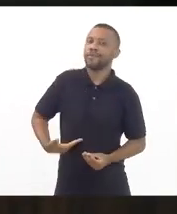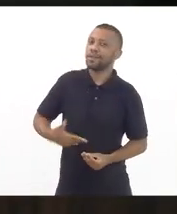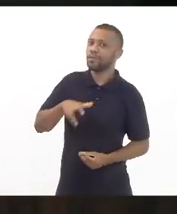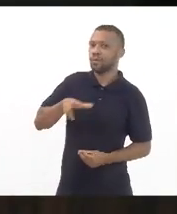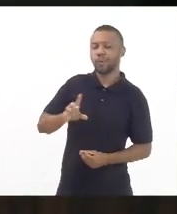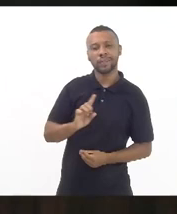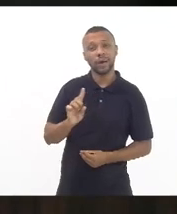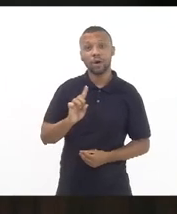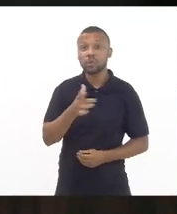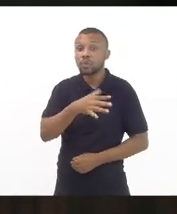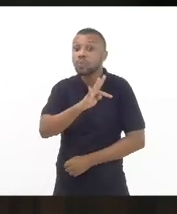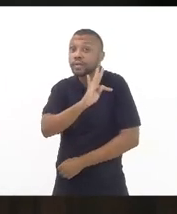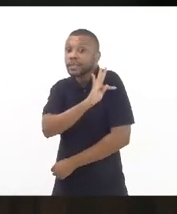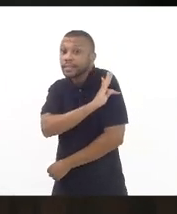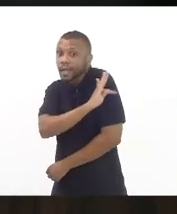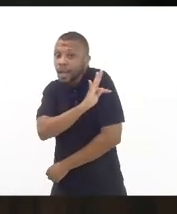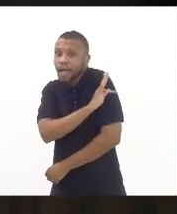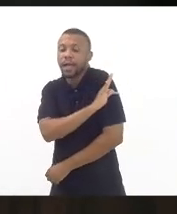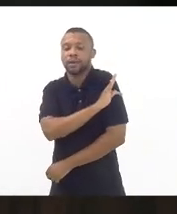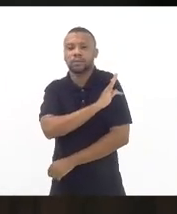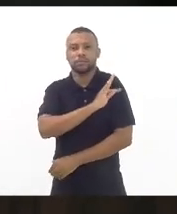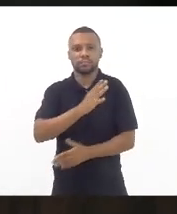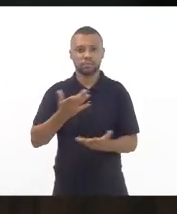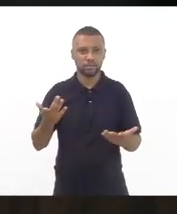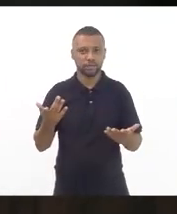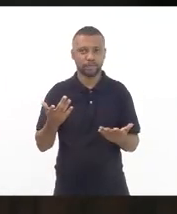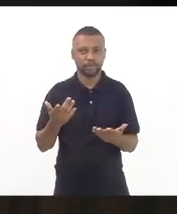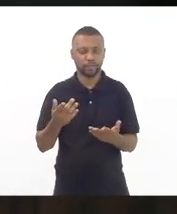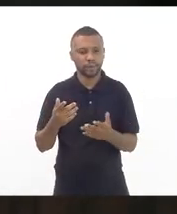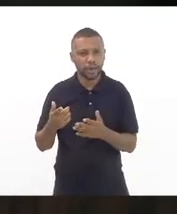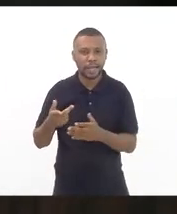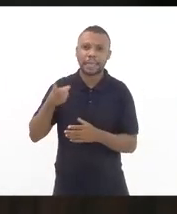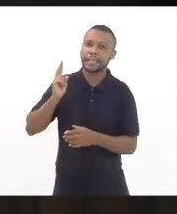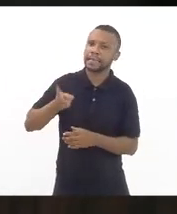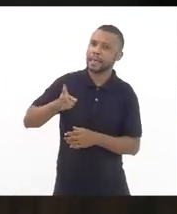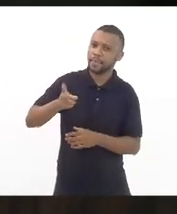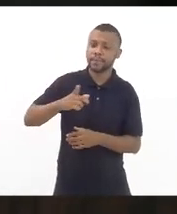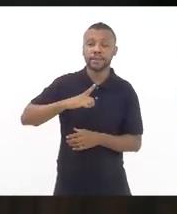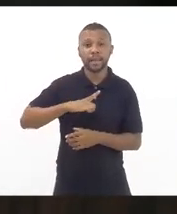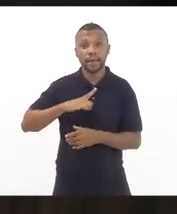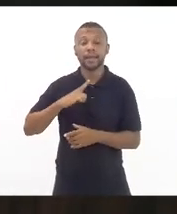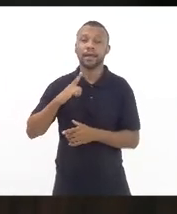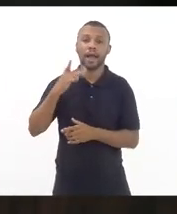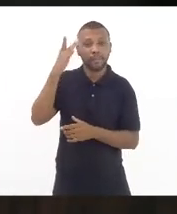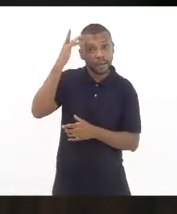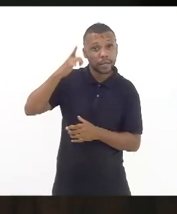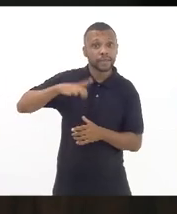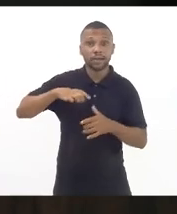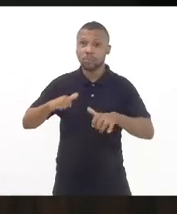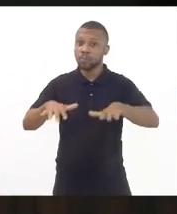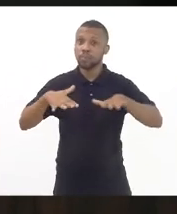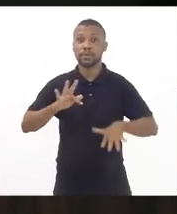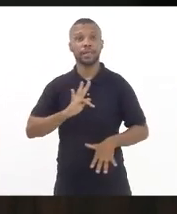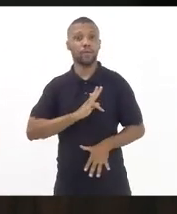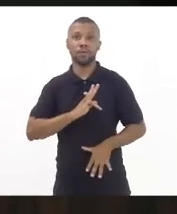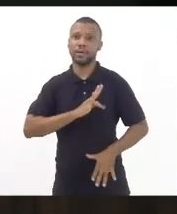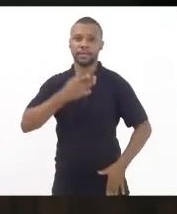os técnicos, né? Todo instante tem, amanhã também vai ter a questão da Polícia Militar, a gente vai precisar,